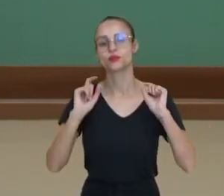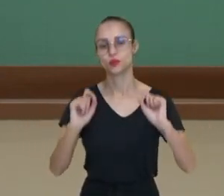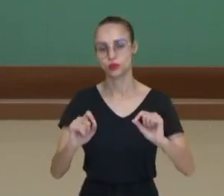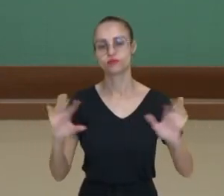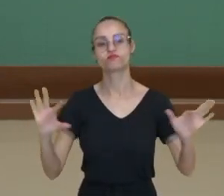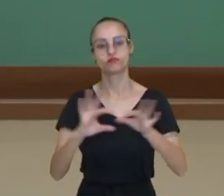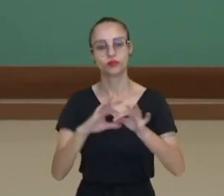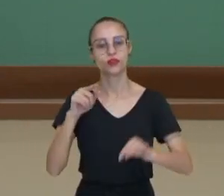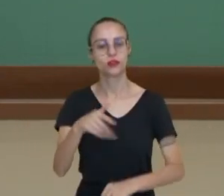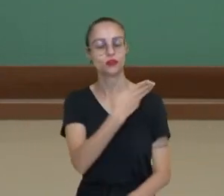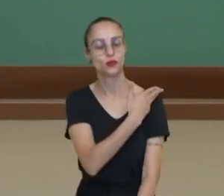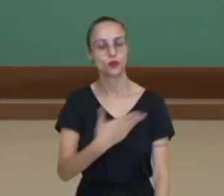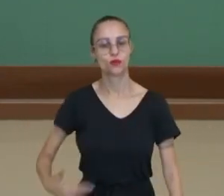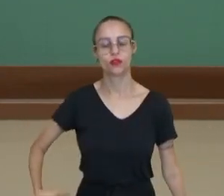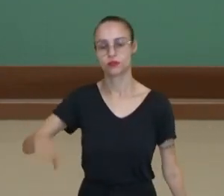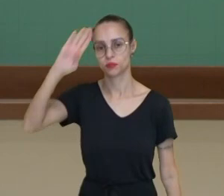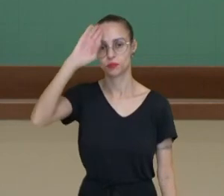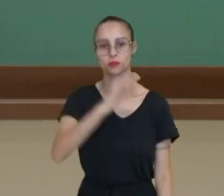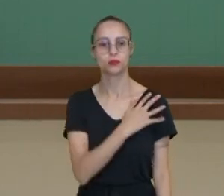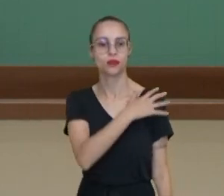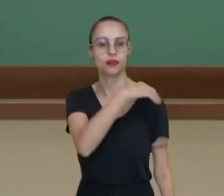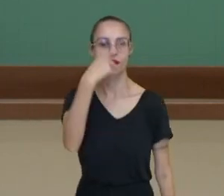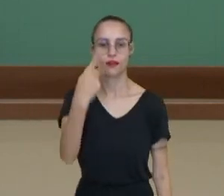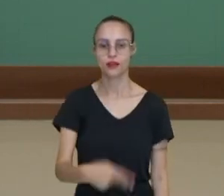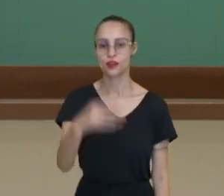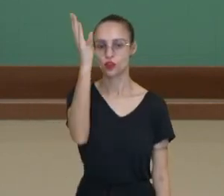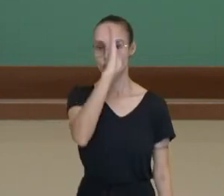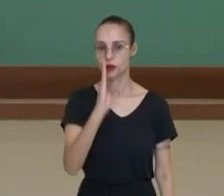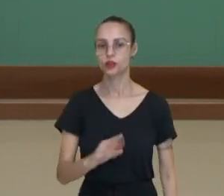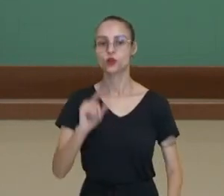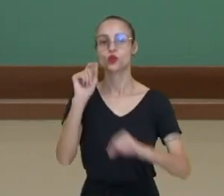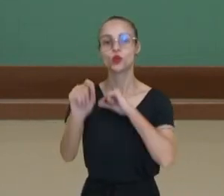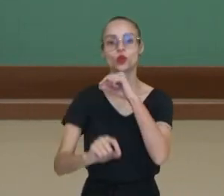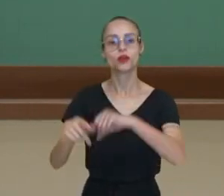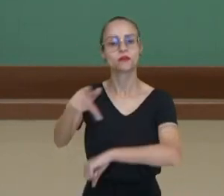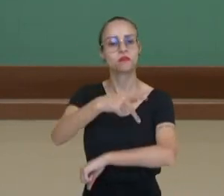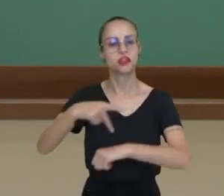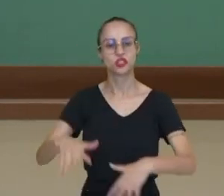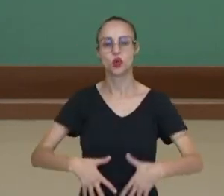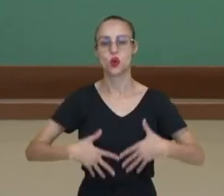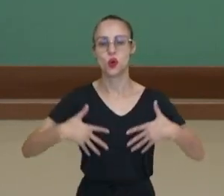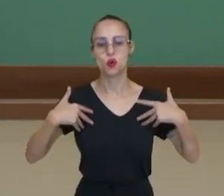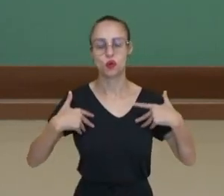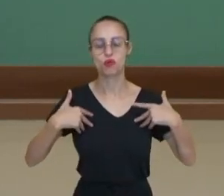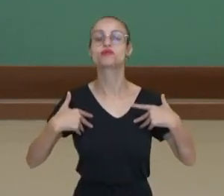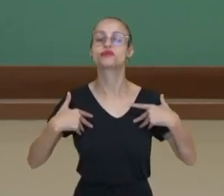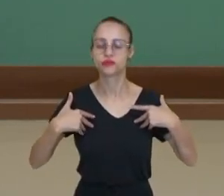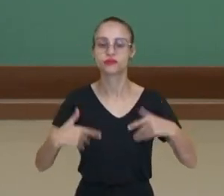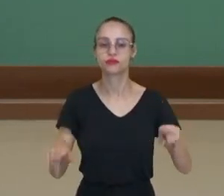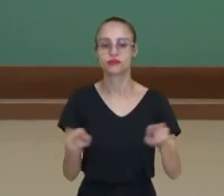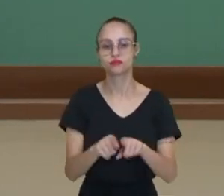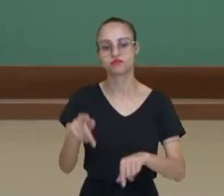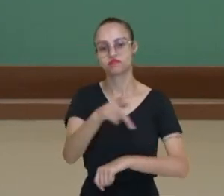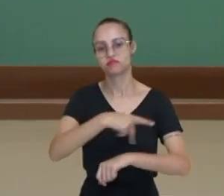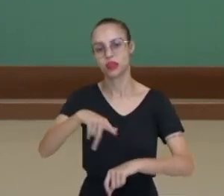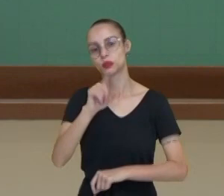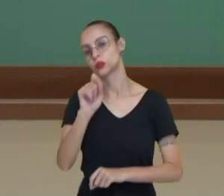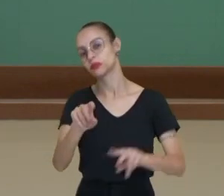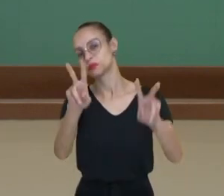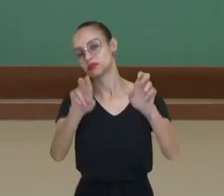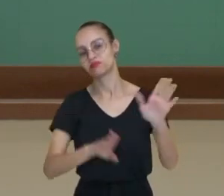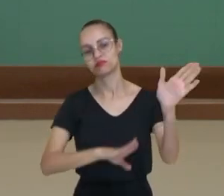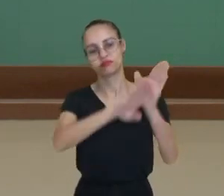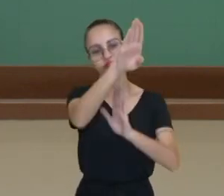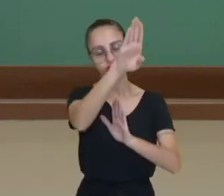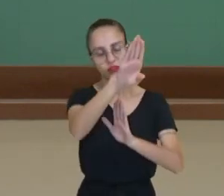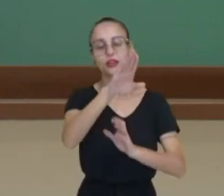parte deste governo militar no Brasil, dando a ideia de um país orgulhoso de si e um país com a ideia de progresso